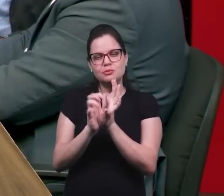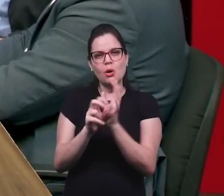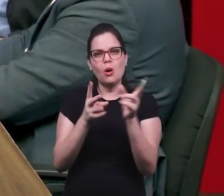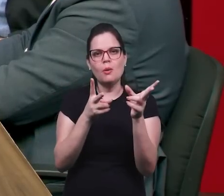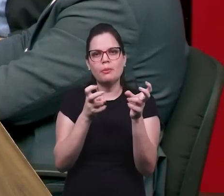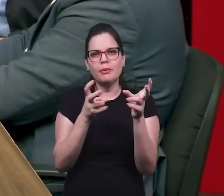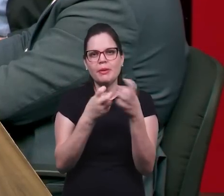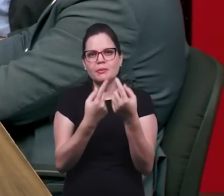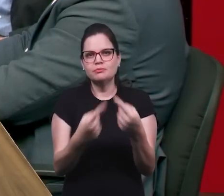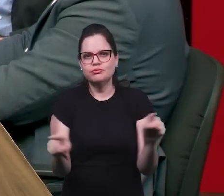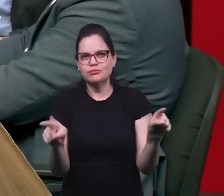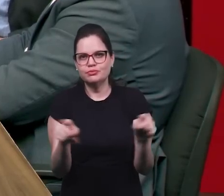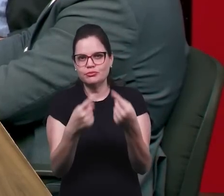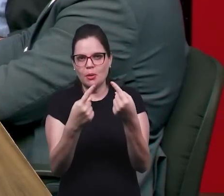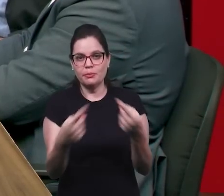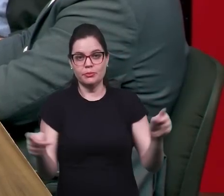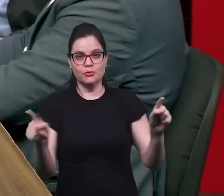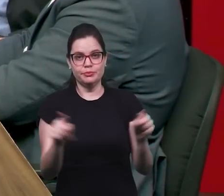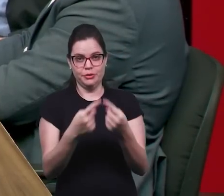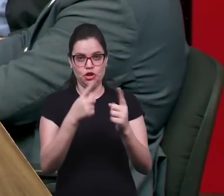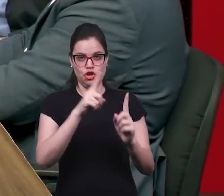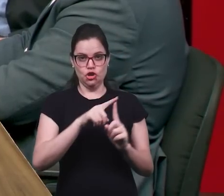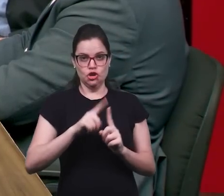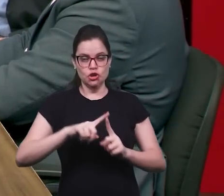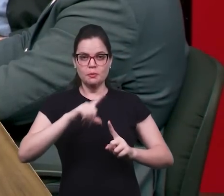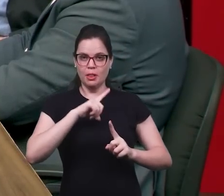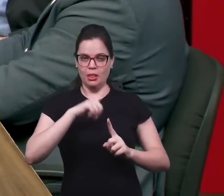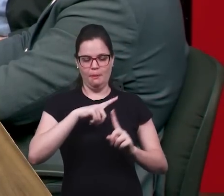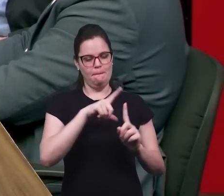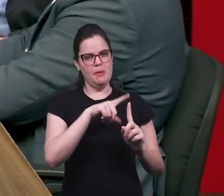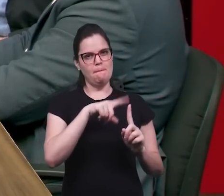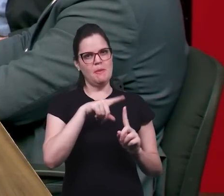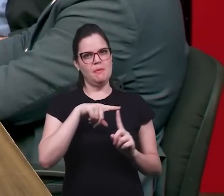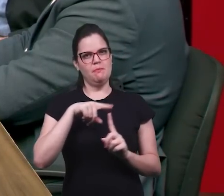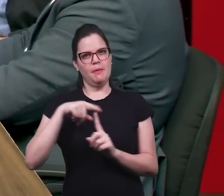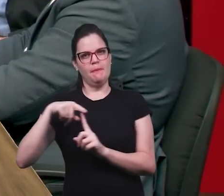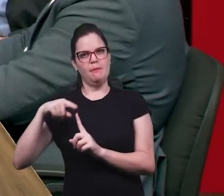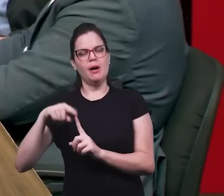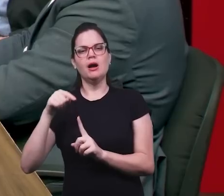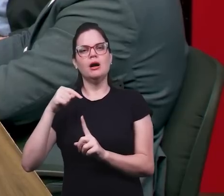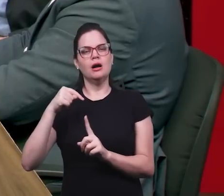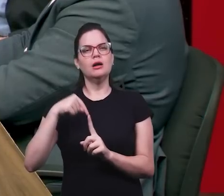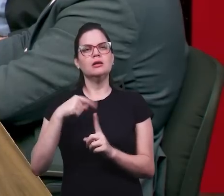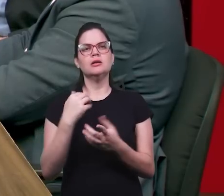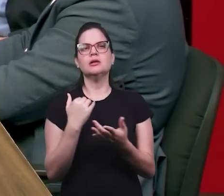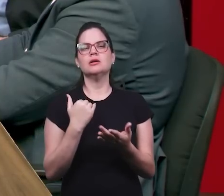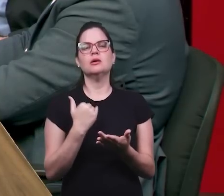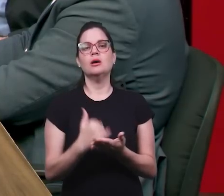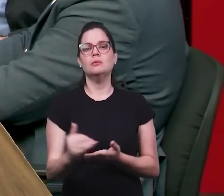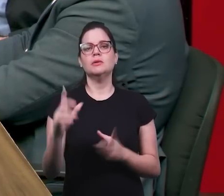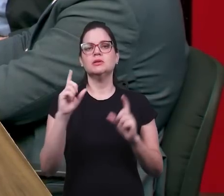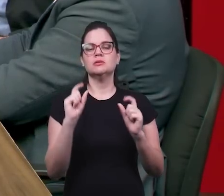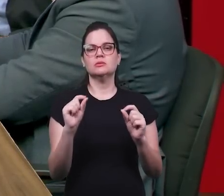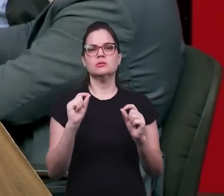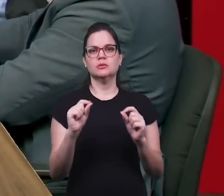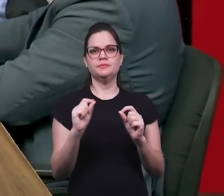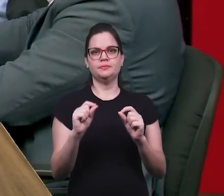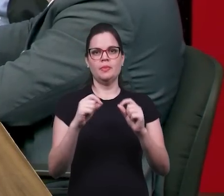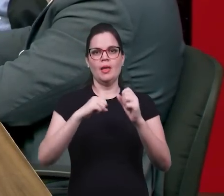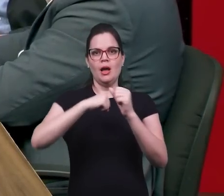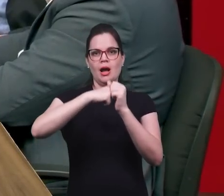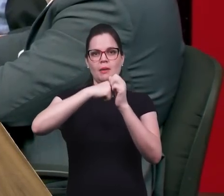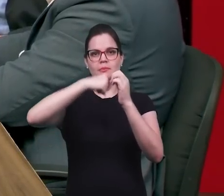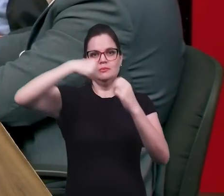desse sinal que ele recebe, ele começa a produzir em nós